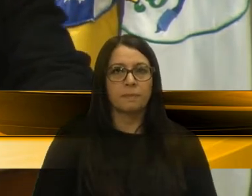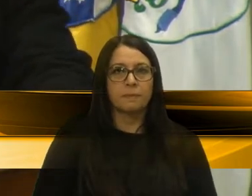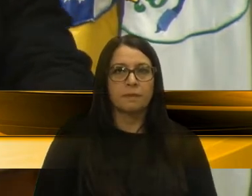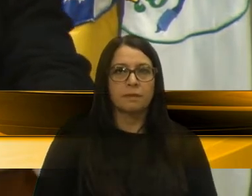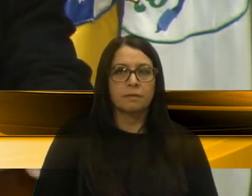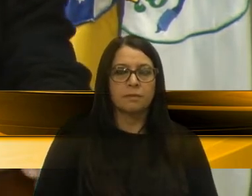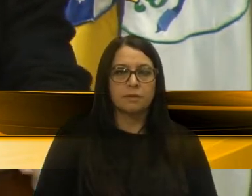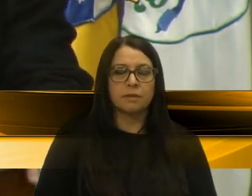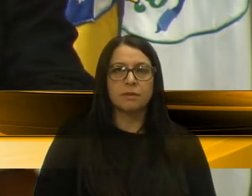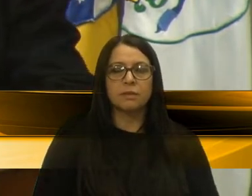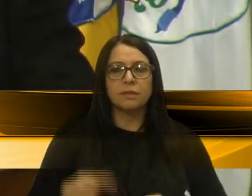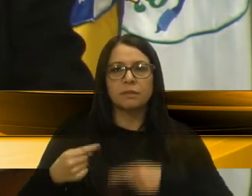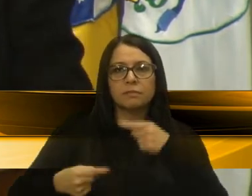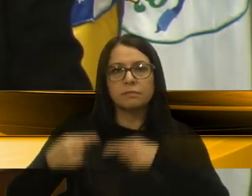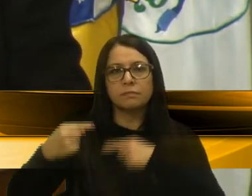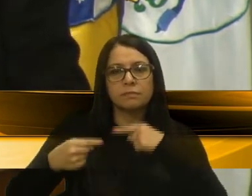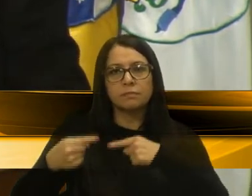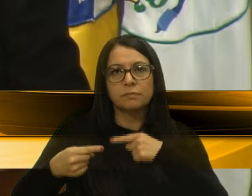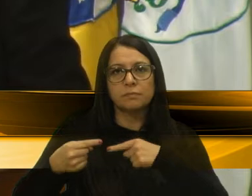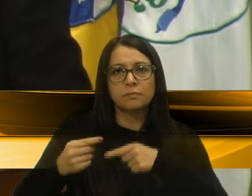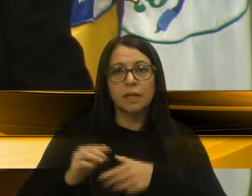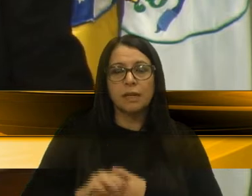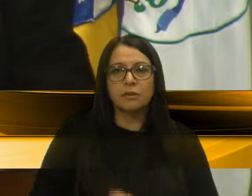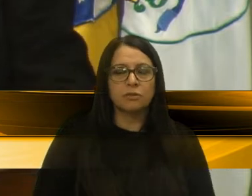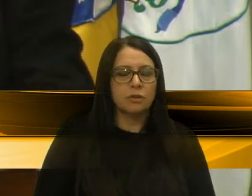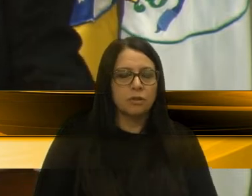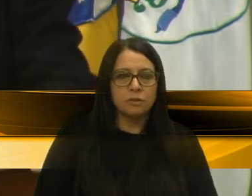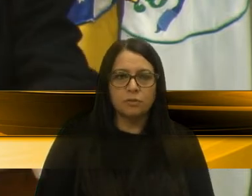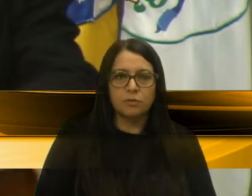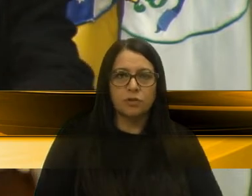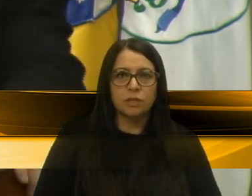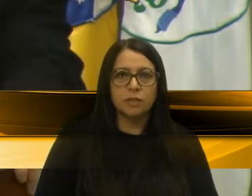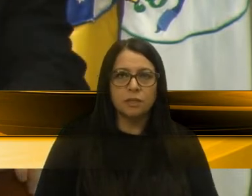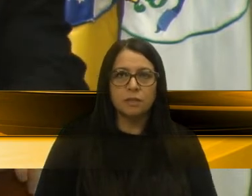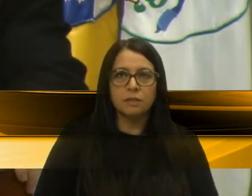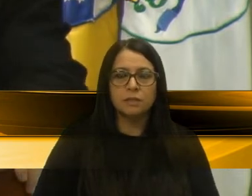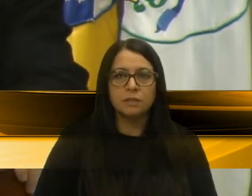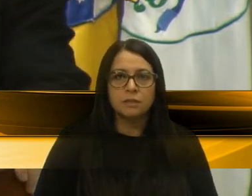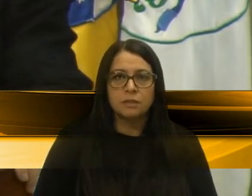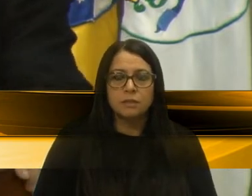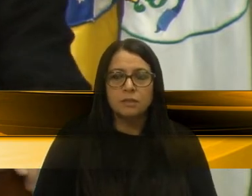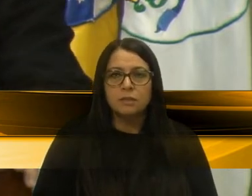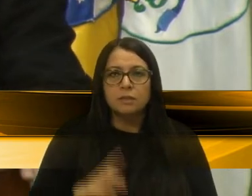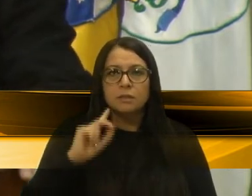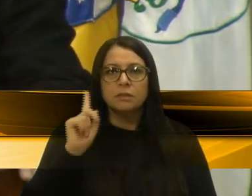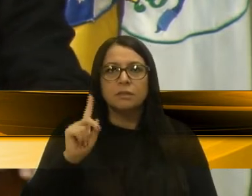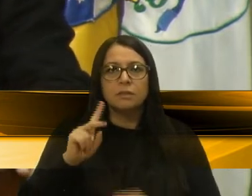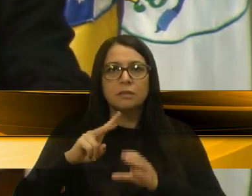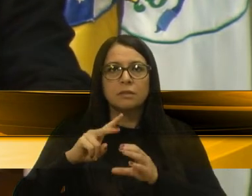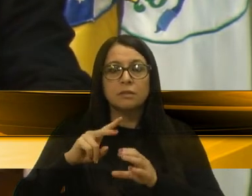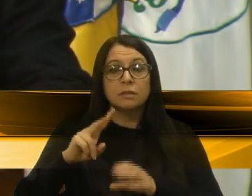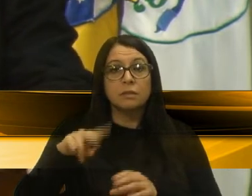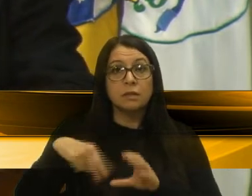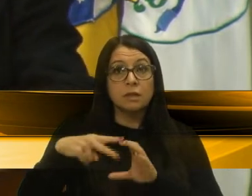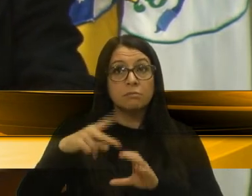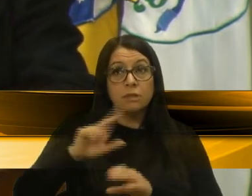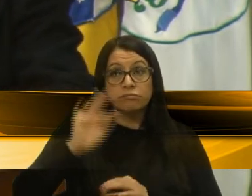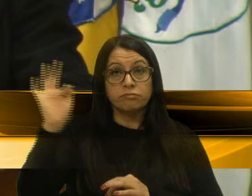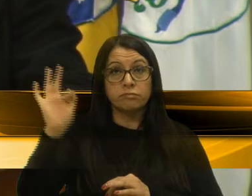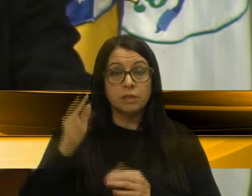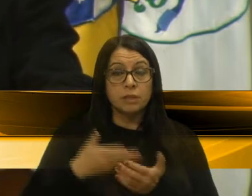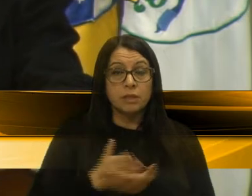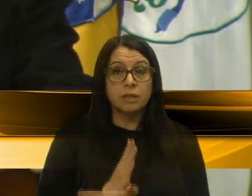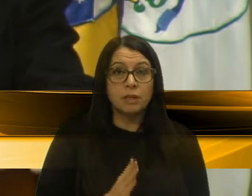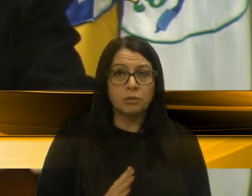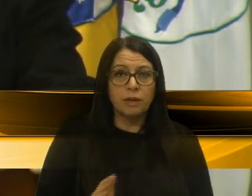depois de muitos debates, muitas discussões, a Câmara Federal aprovou o que